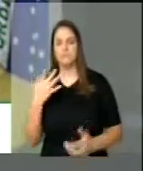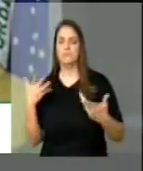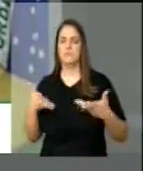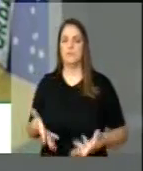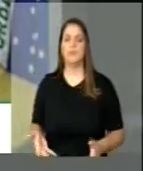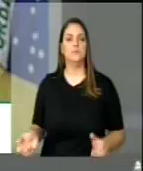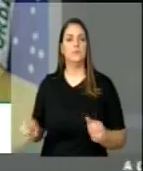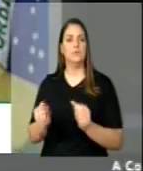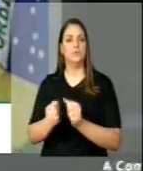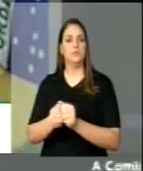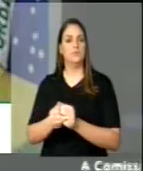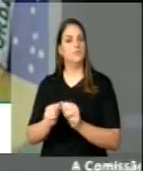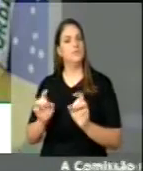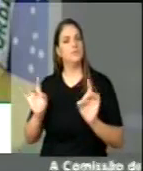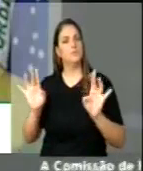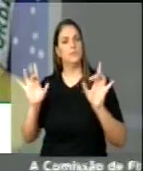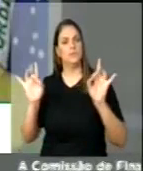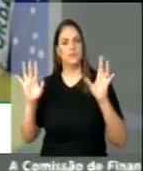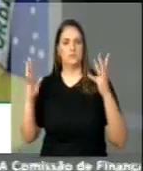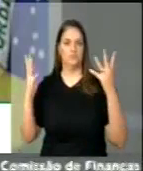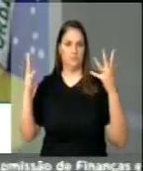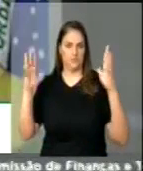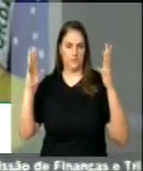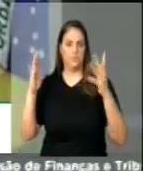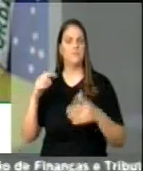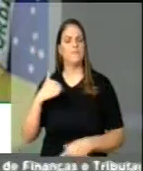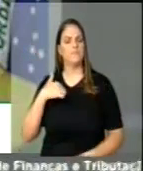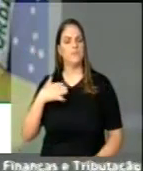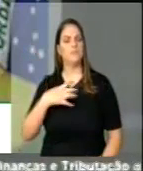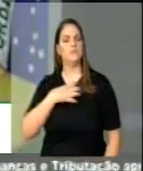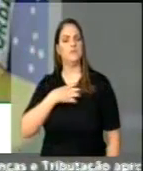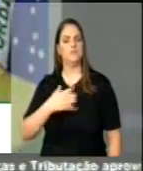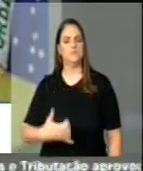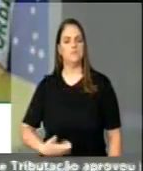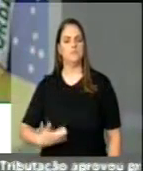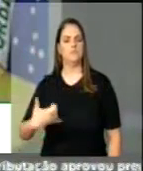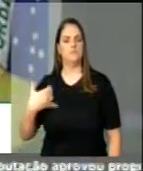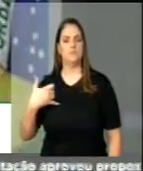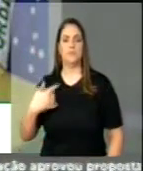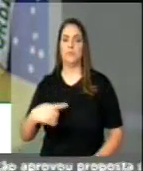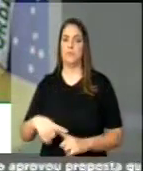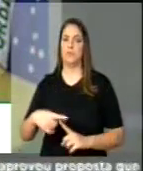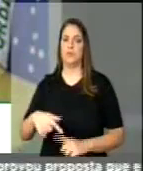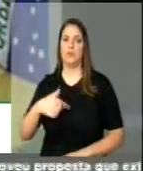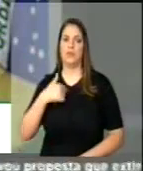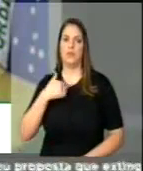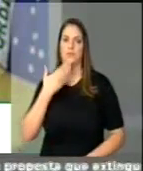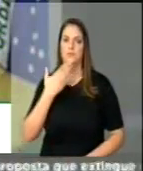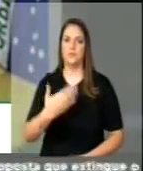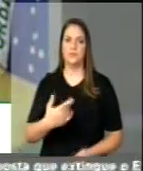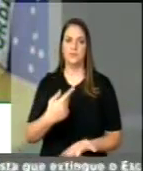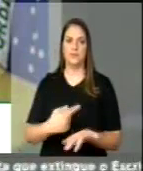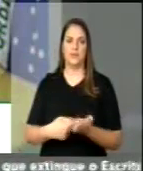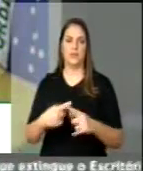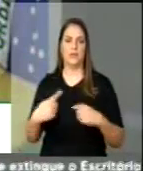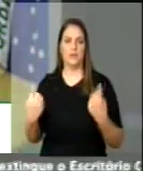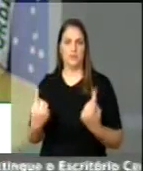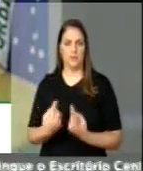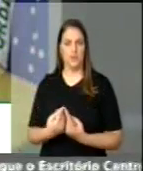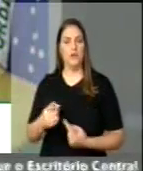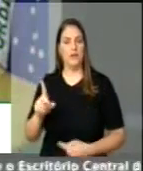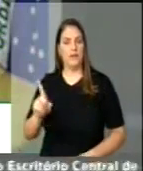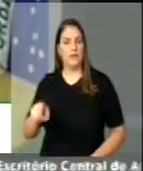homenagem. Sinto-me honrado em ser autor deste requerimento, que relembra a história de um